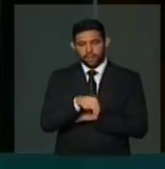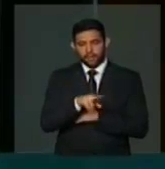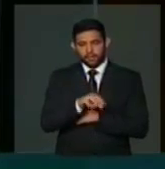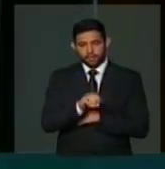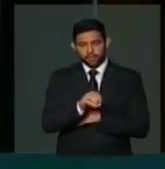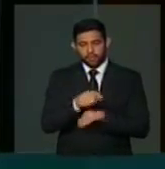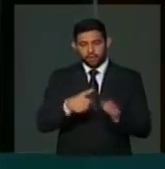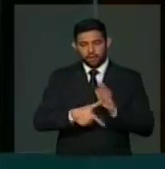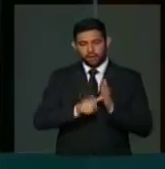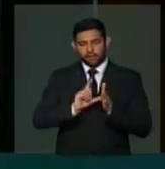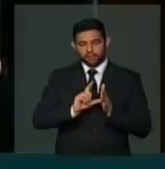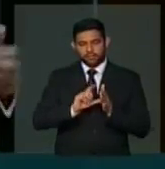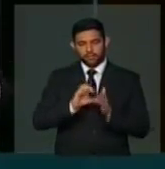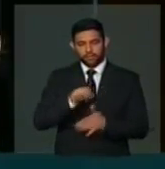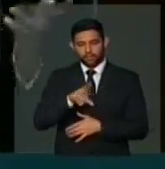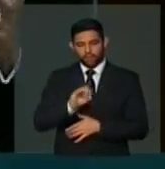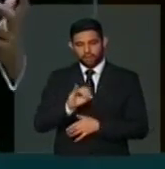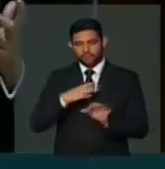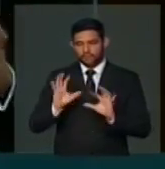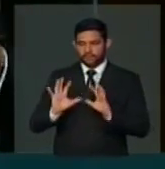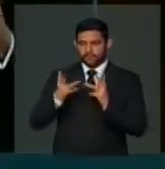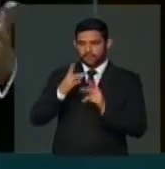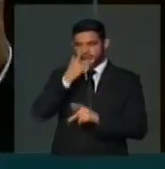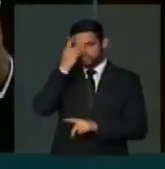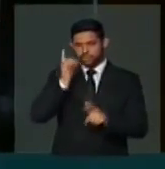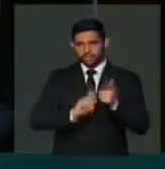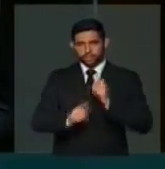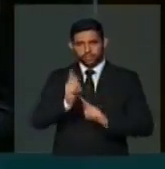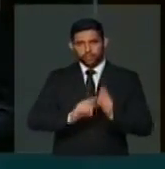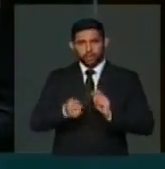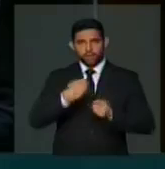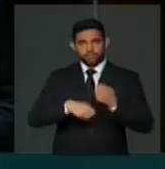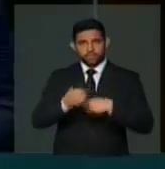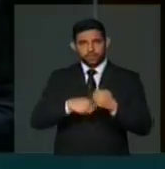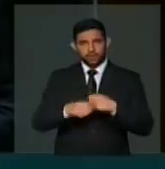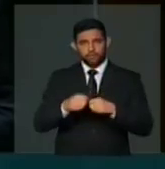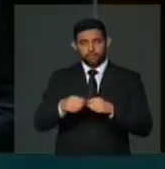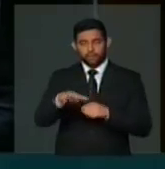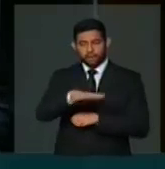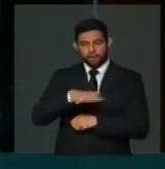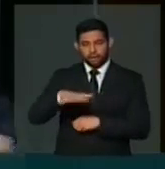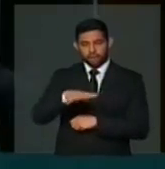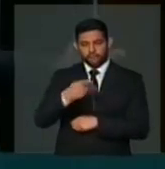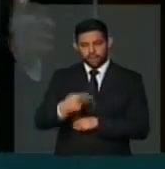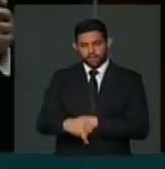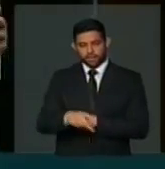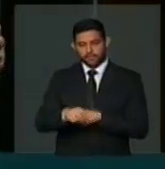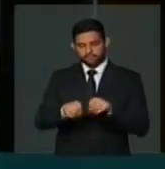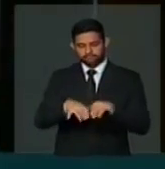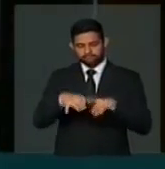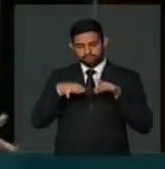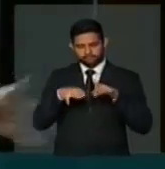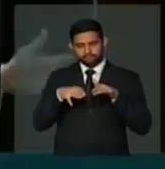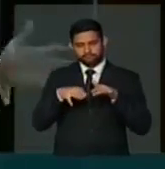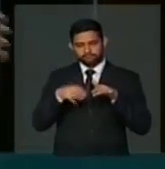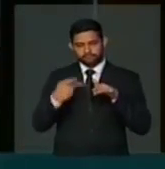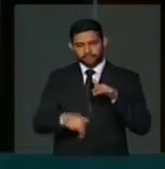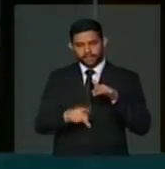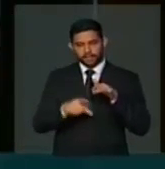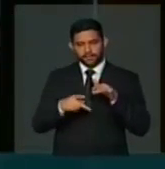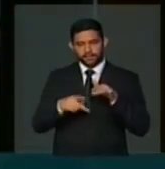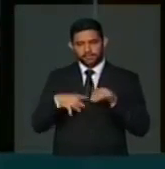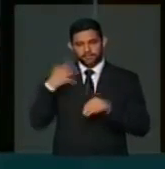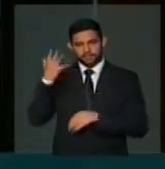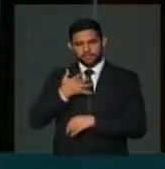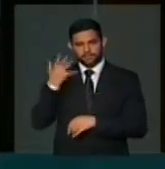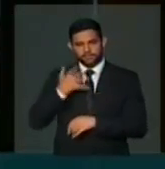de Eduardo se revelar para o Brasil um grande gestor e um grande administrador, foi aqui nesse plenário, foi aqui nesta